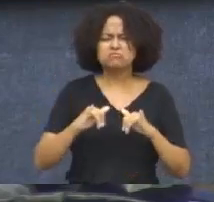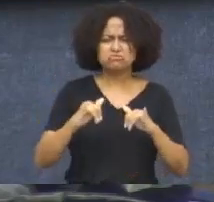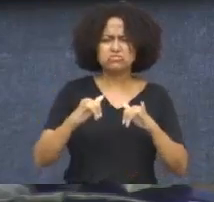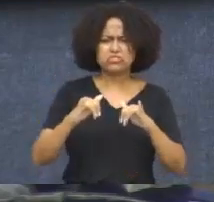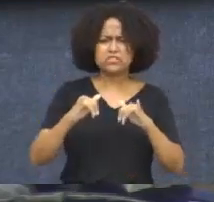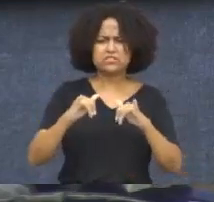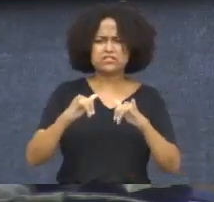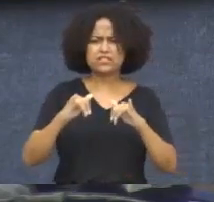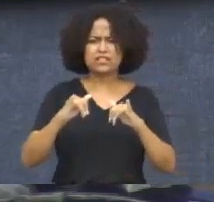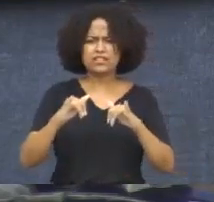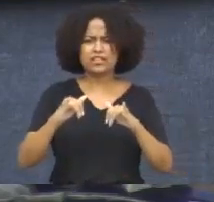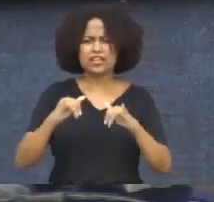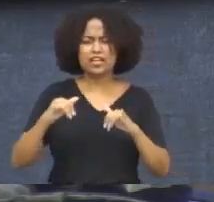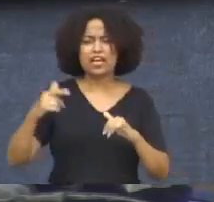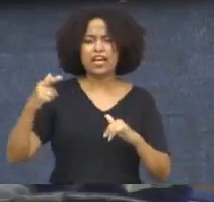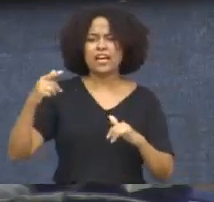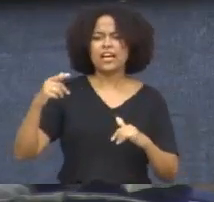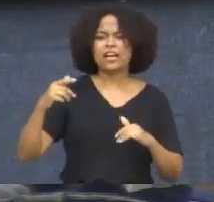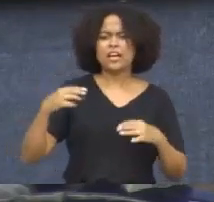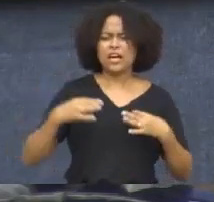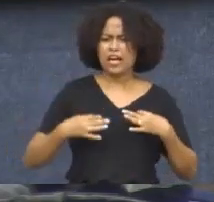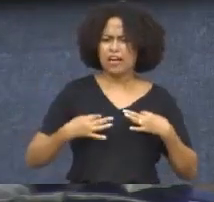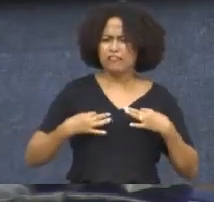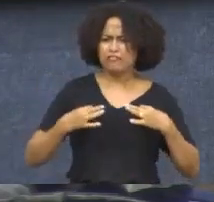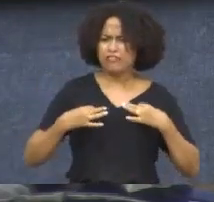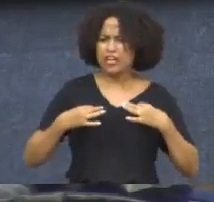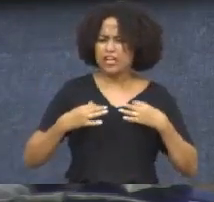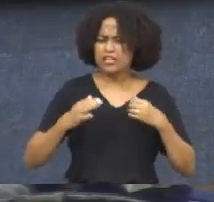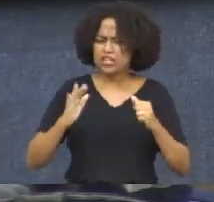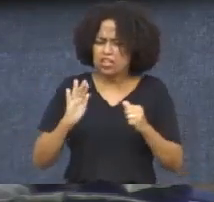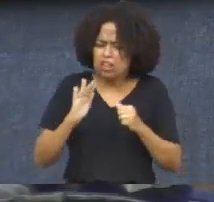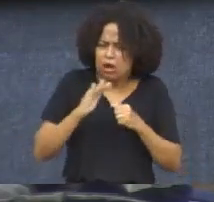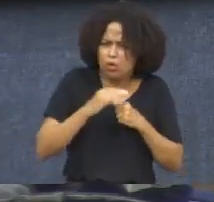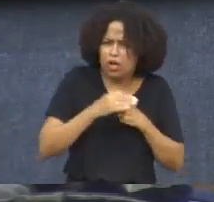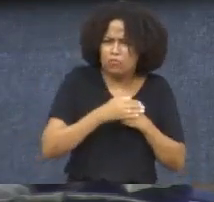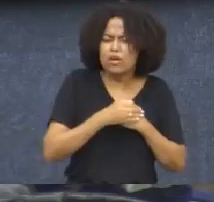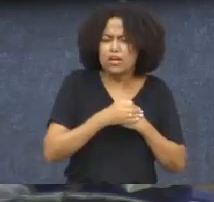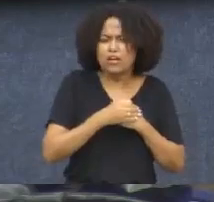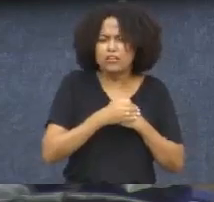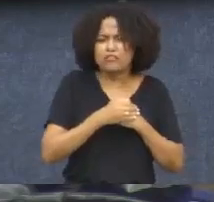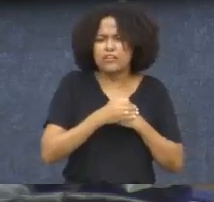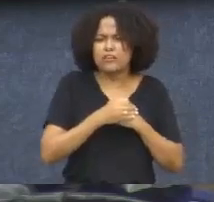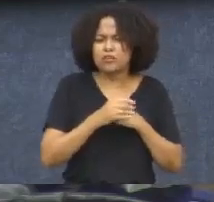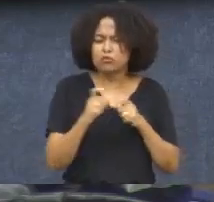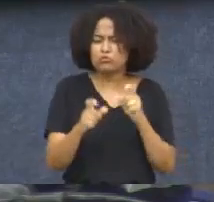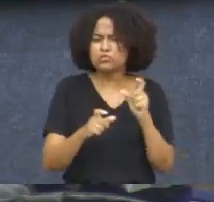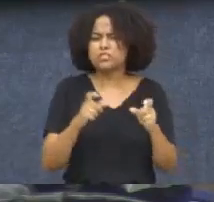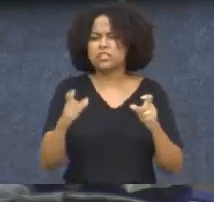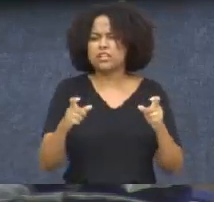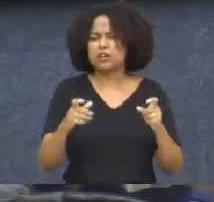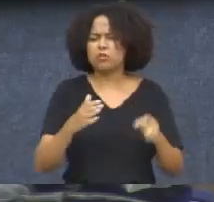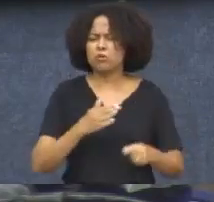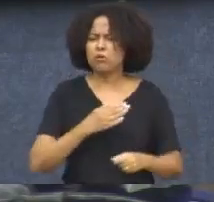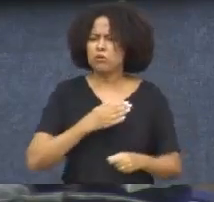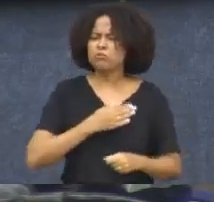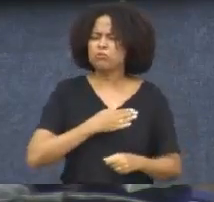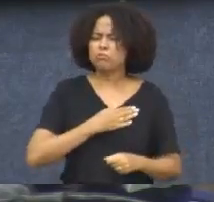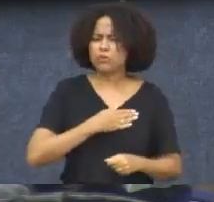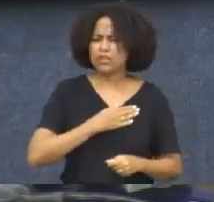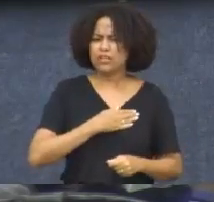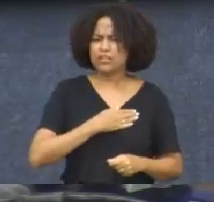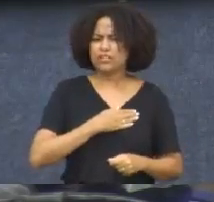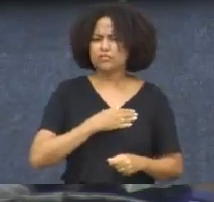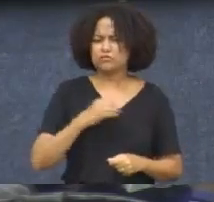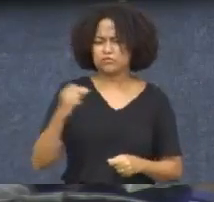a farda não abafa o cidadão no peito do soldado. Eu